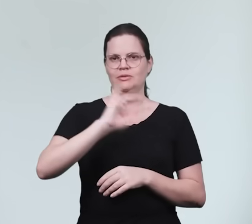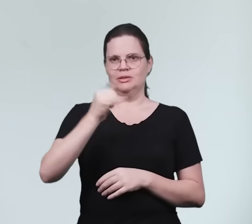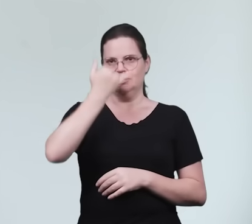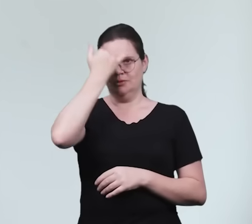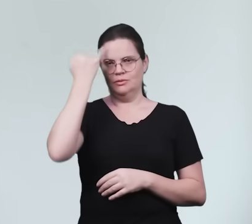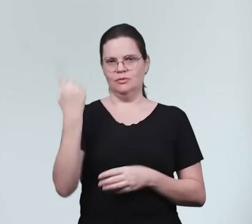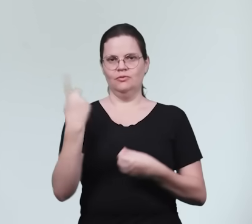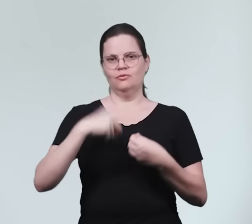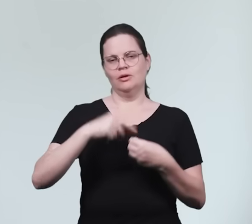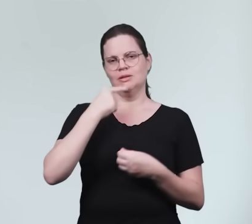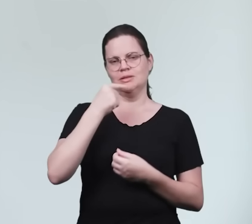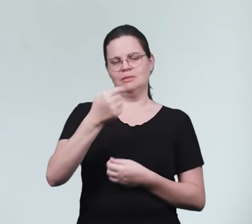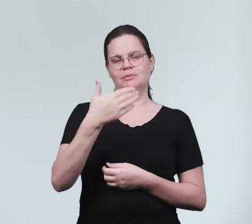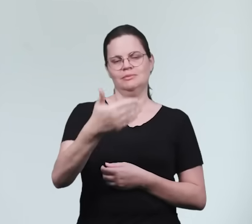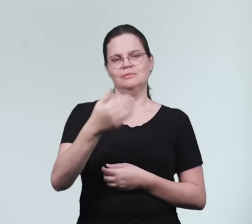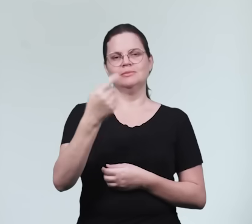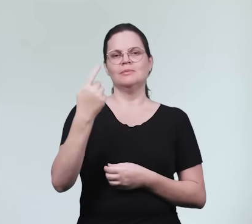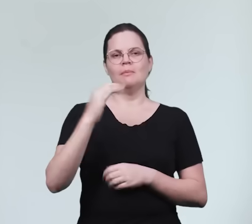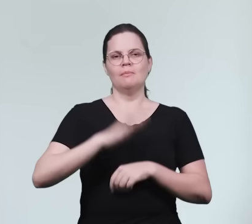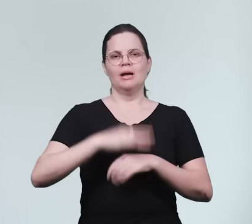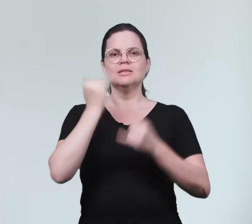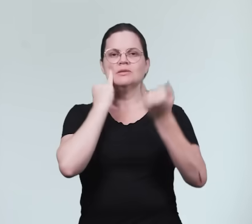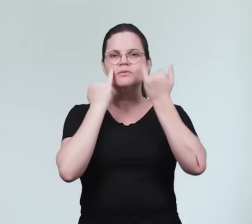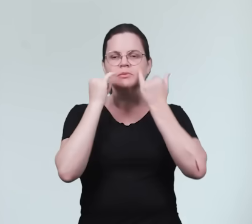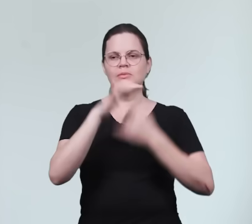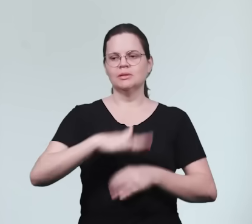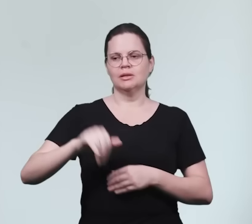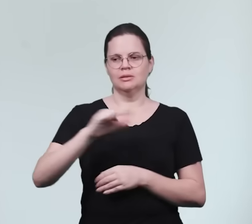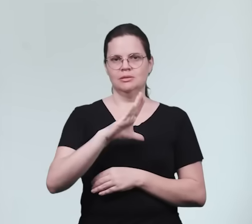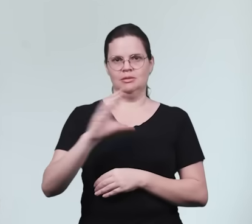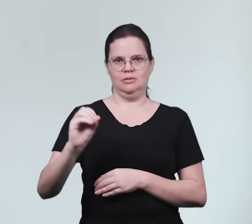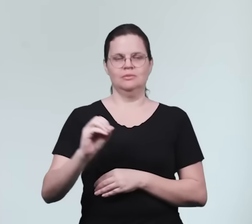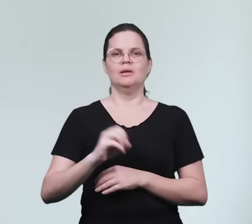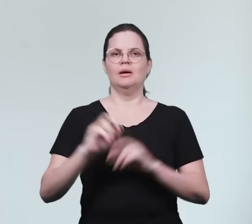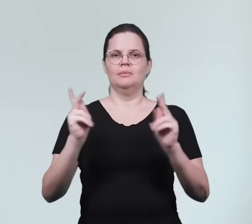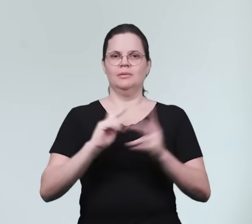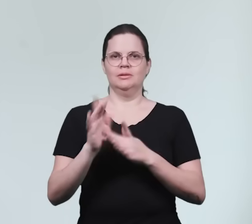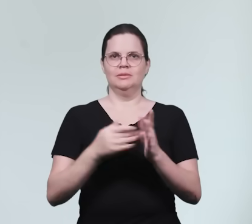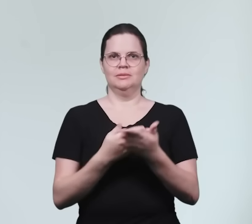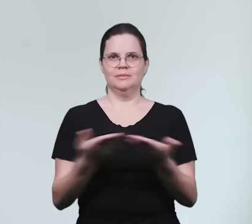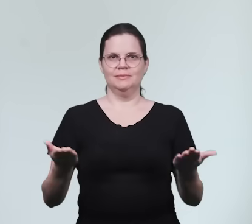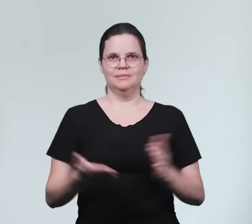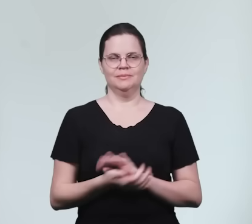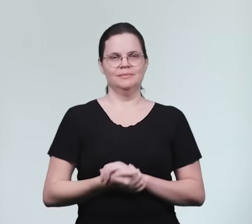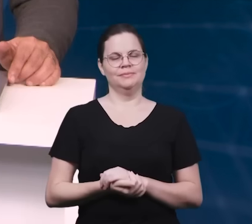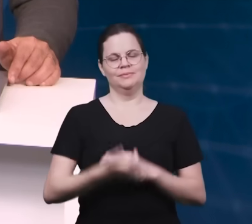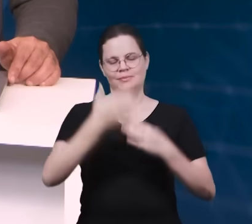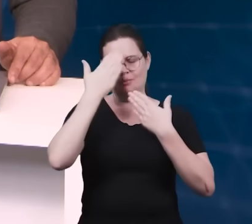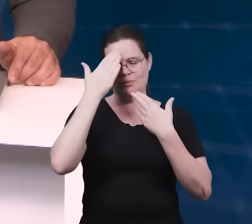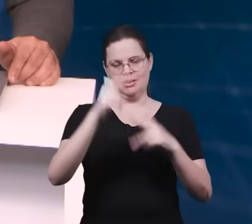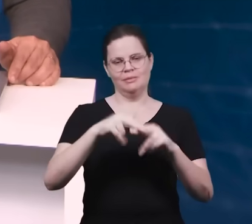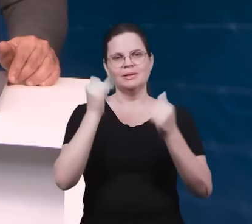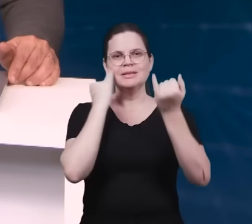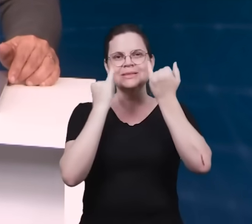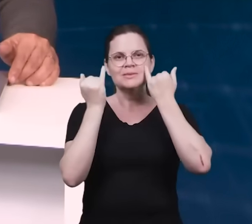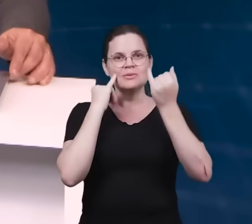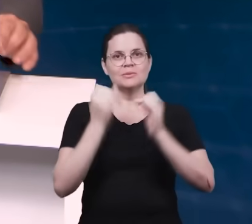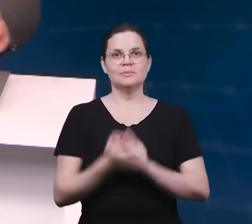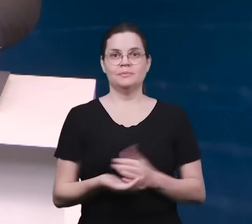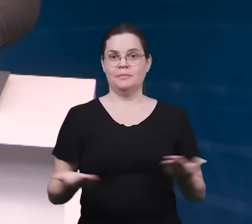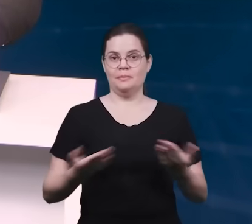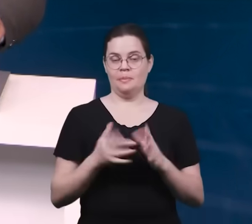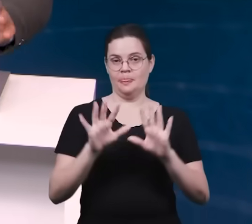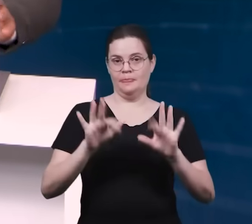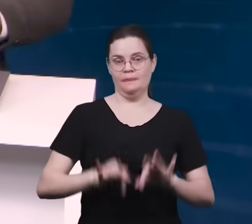com você. Voltamos semana que vem trazendo mais notícias da região do Centro-Oeste. A paz do Senhor Jesus a todos! Muito obrigado pelas notícias.